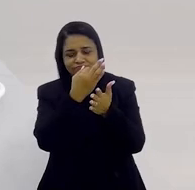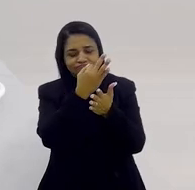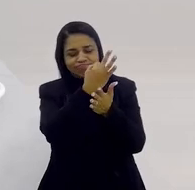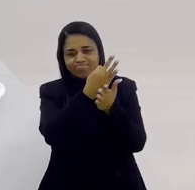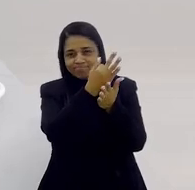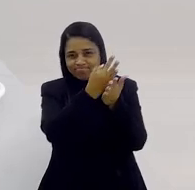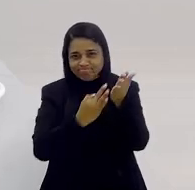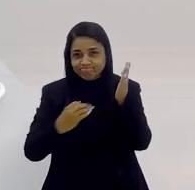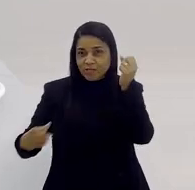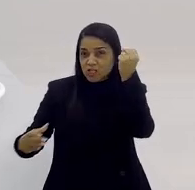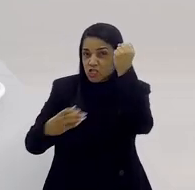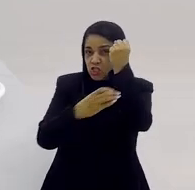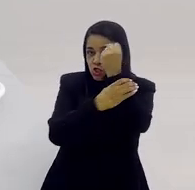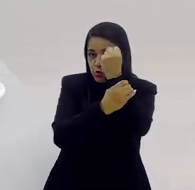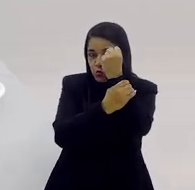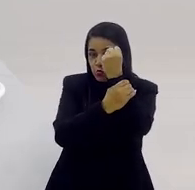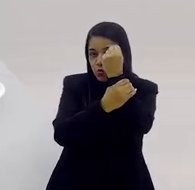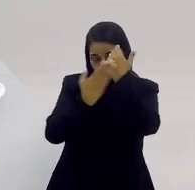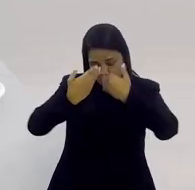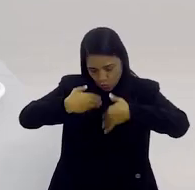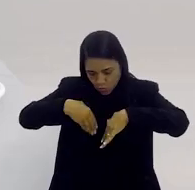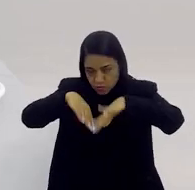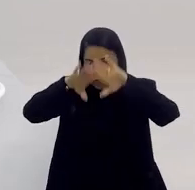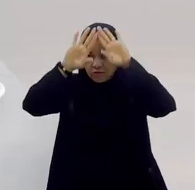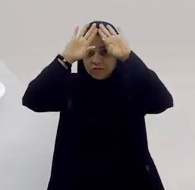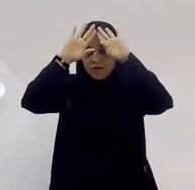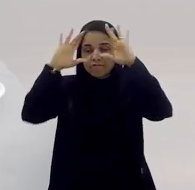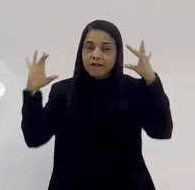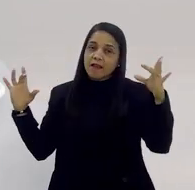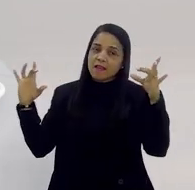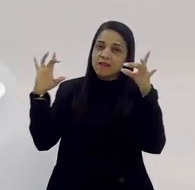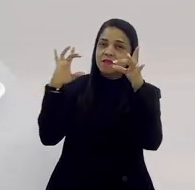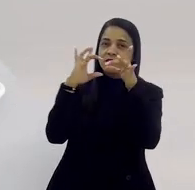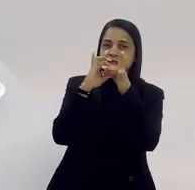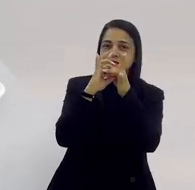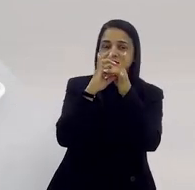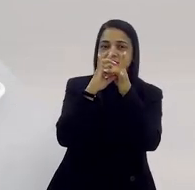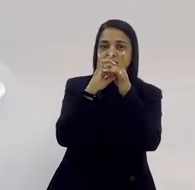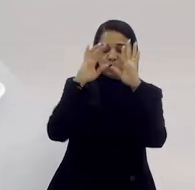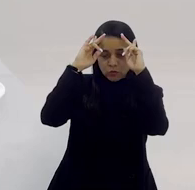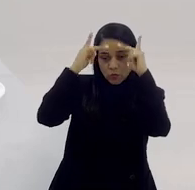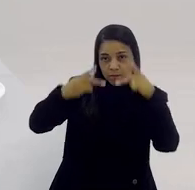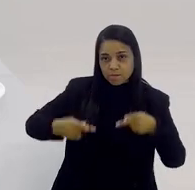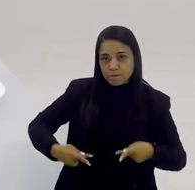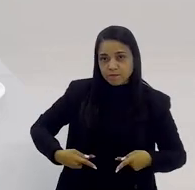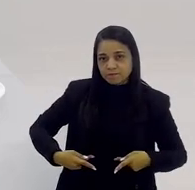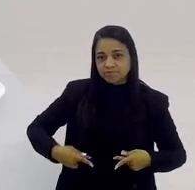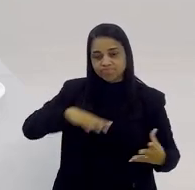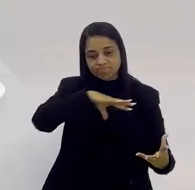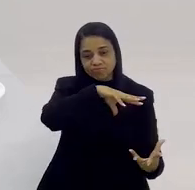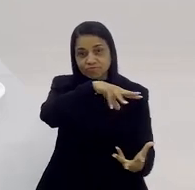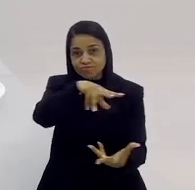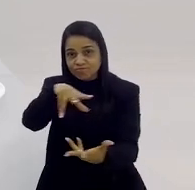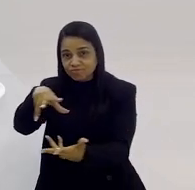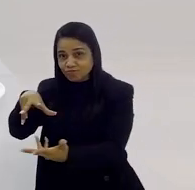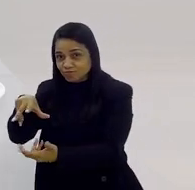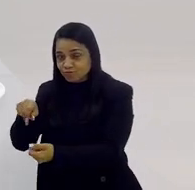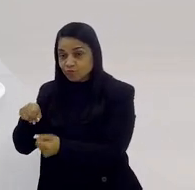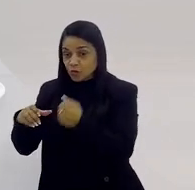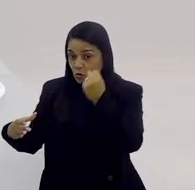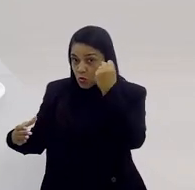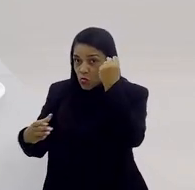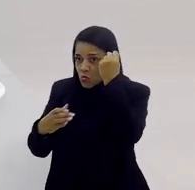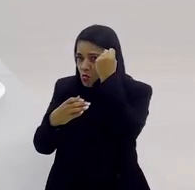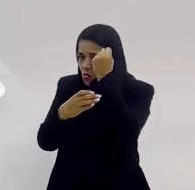Exu é um orixá que faz a ligação da humanidade com os orixás que não descem a Terra